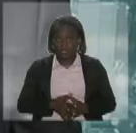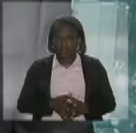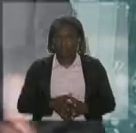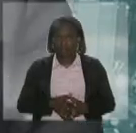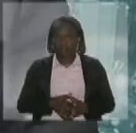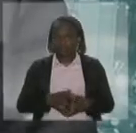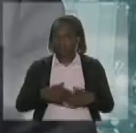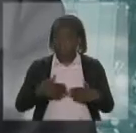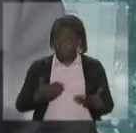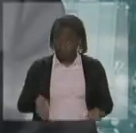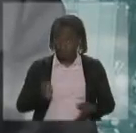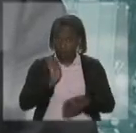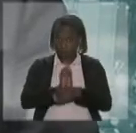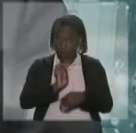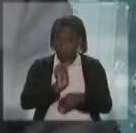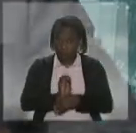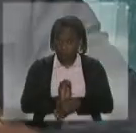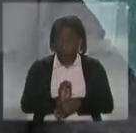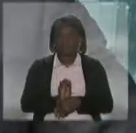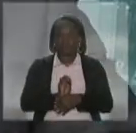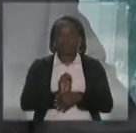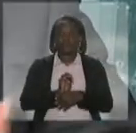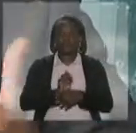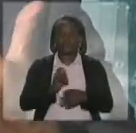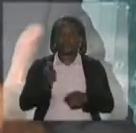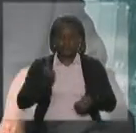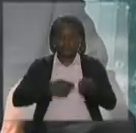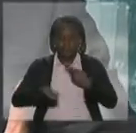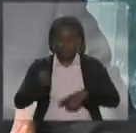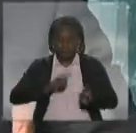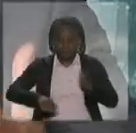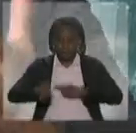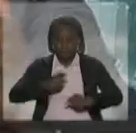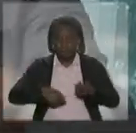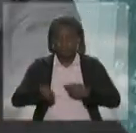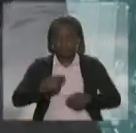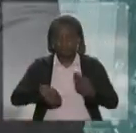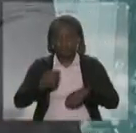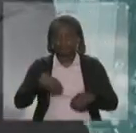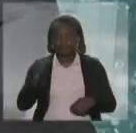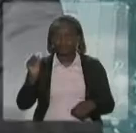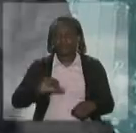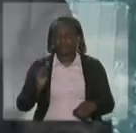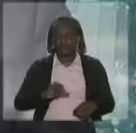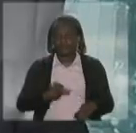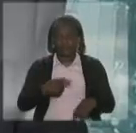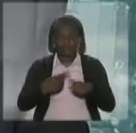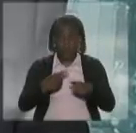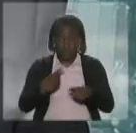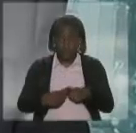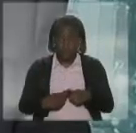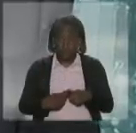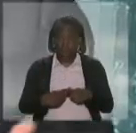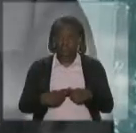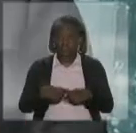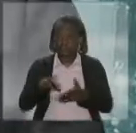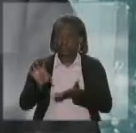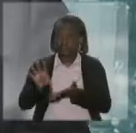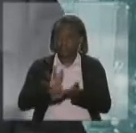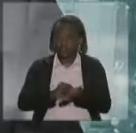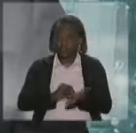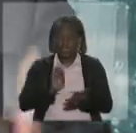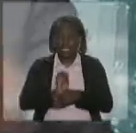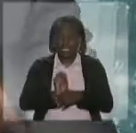então o estado vem administrando mal mas porque adotou o modelo do estado